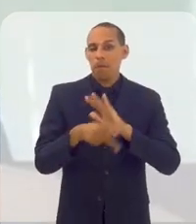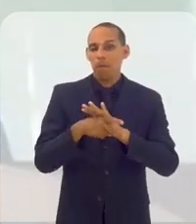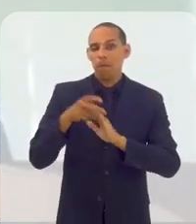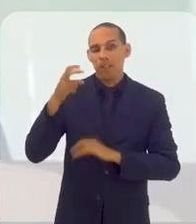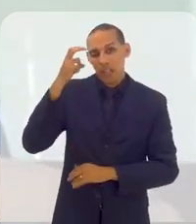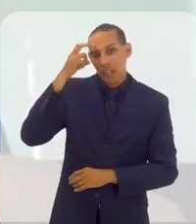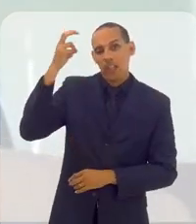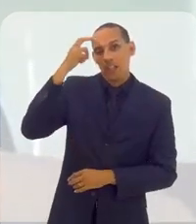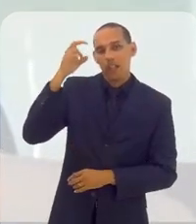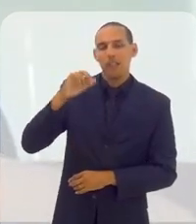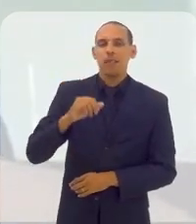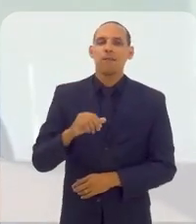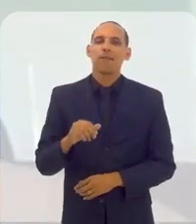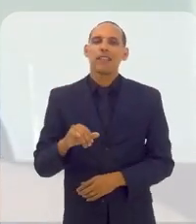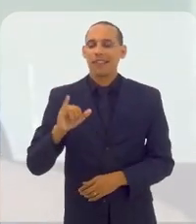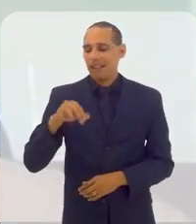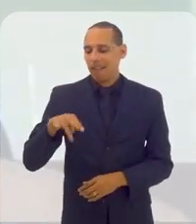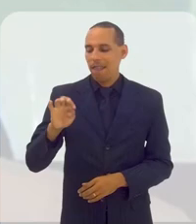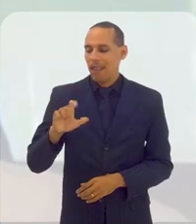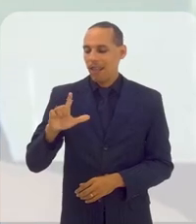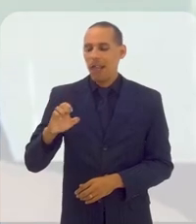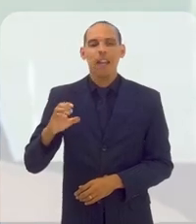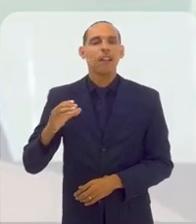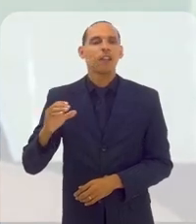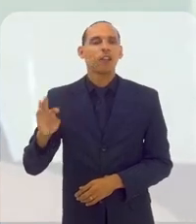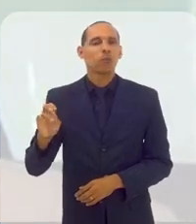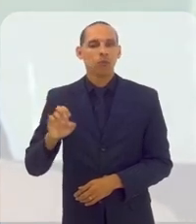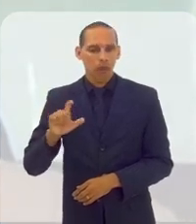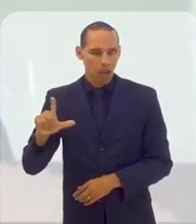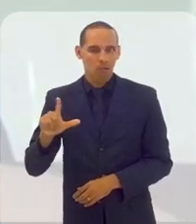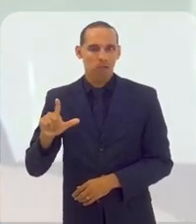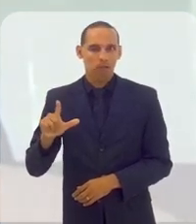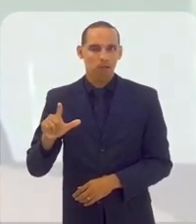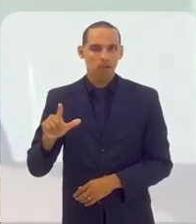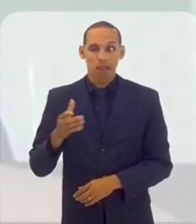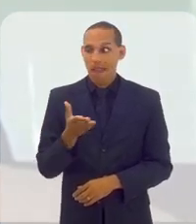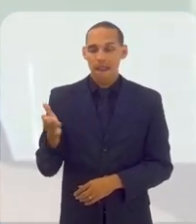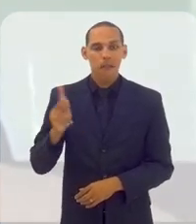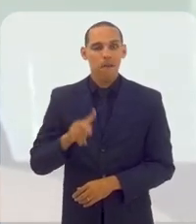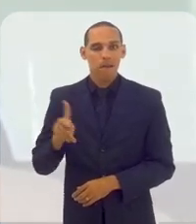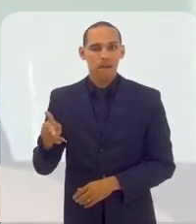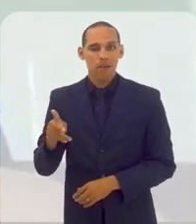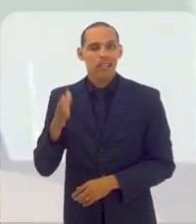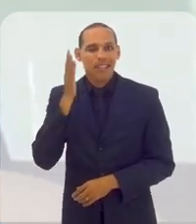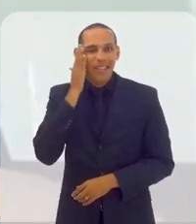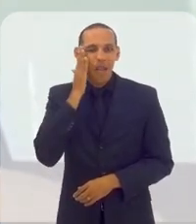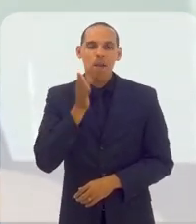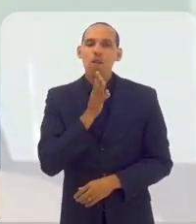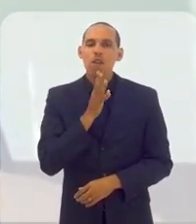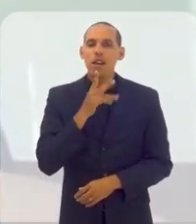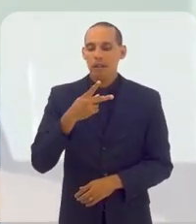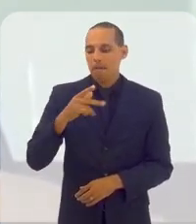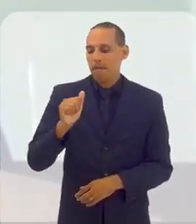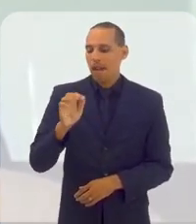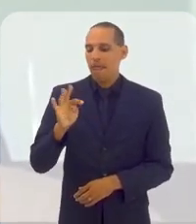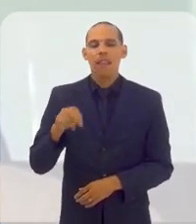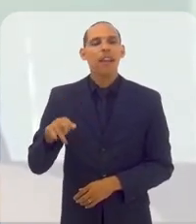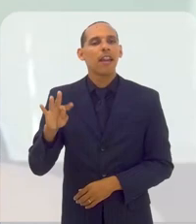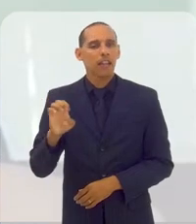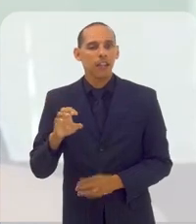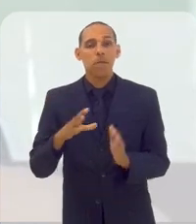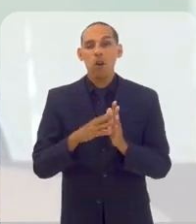propriedade intelectual né os professores é Passarem a ter mais noção de patentes